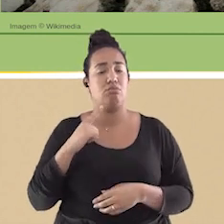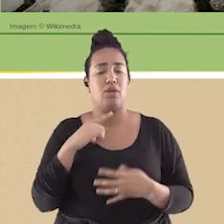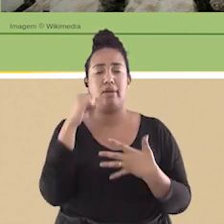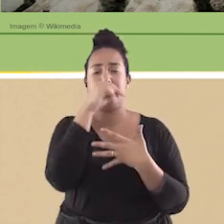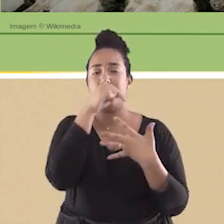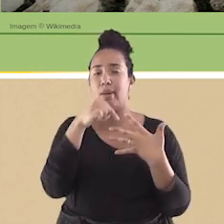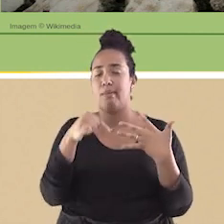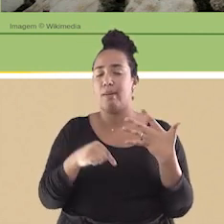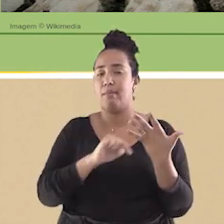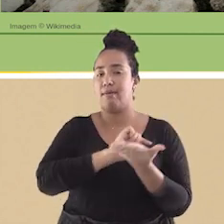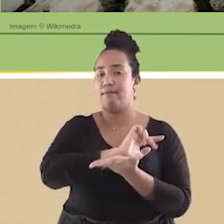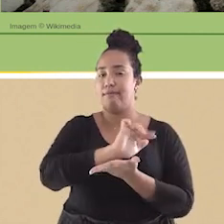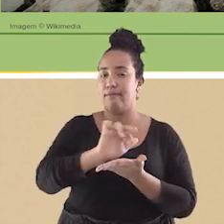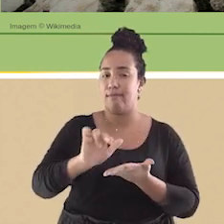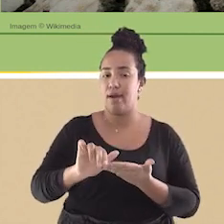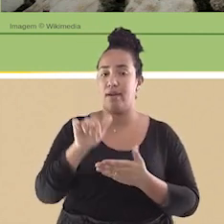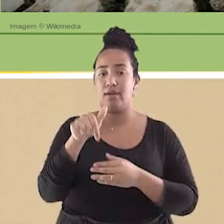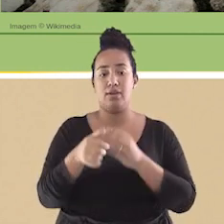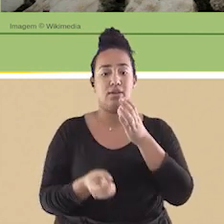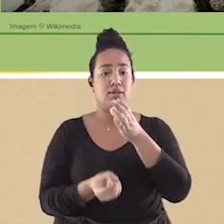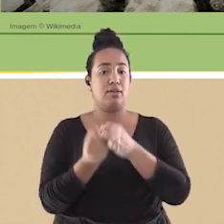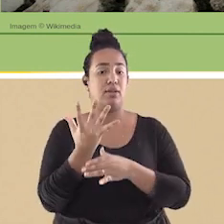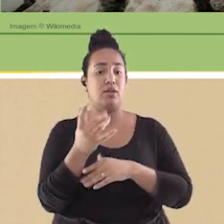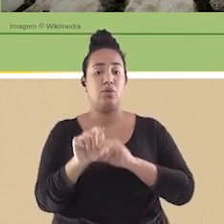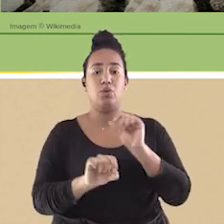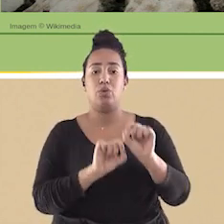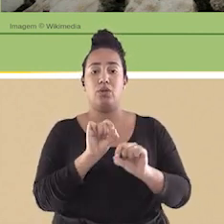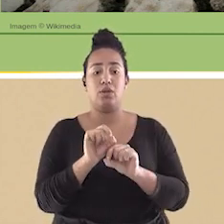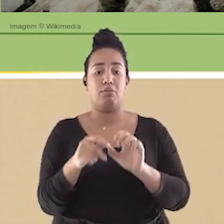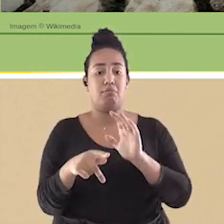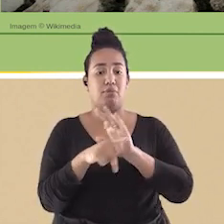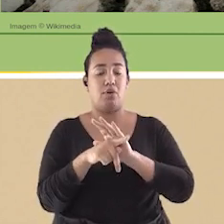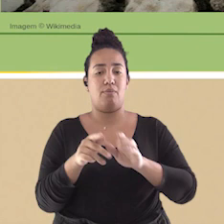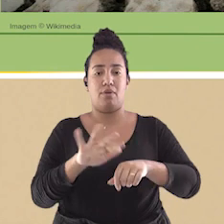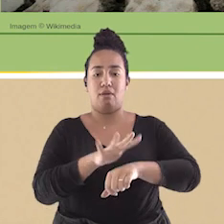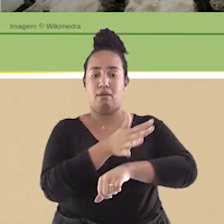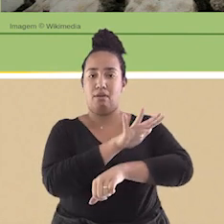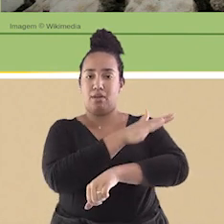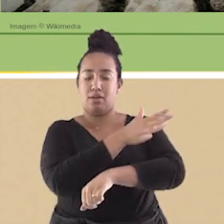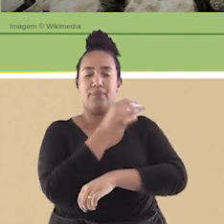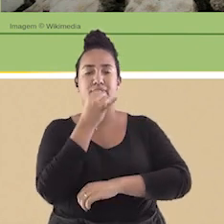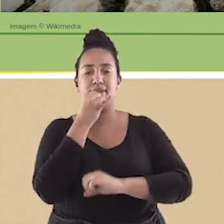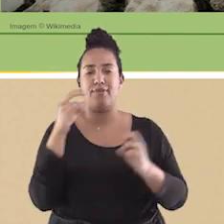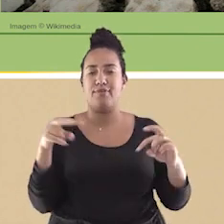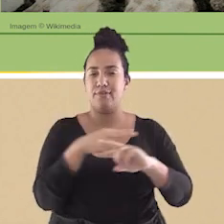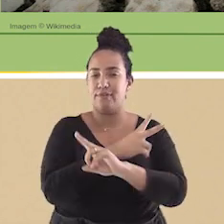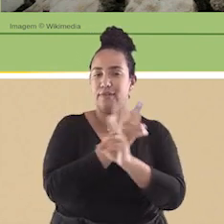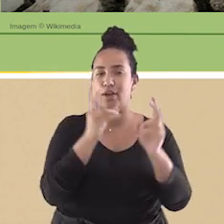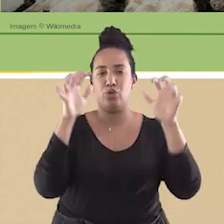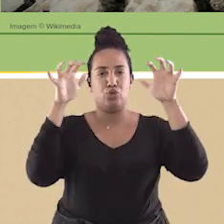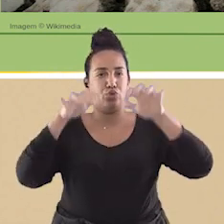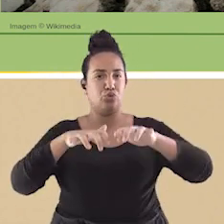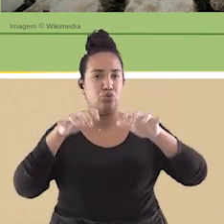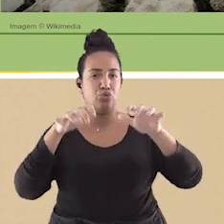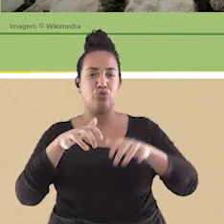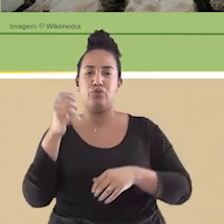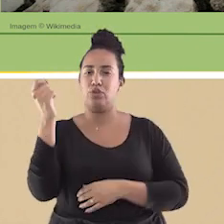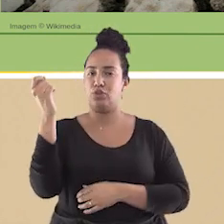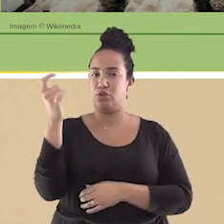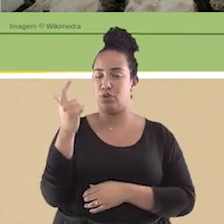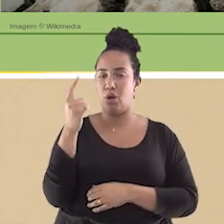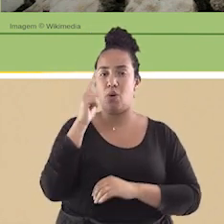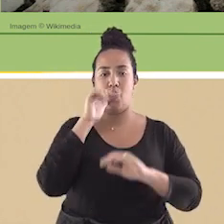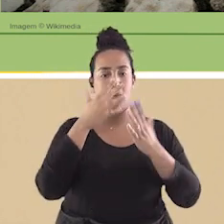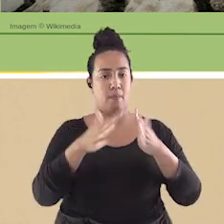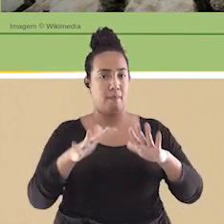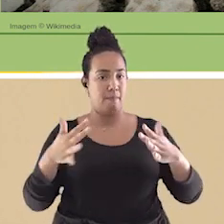conjunto de elementos que formam os agentes externos do relevo, como vento, chuva, sol e água